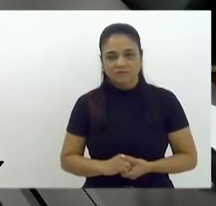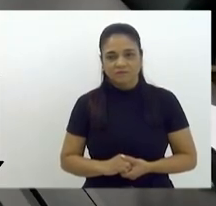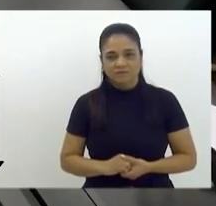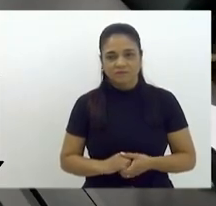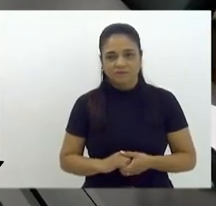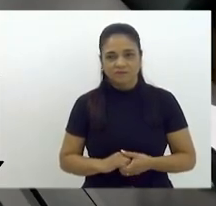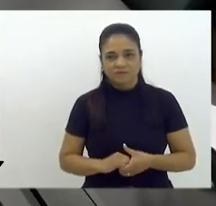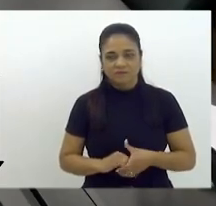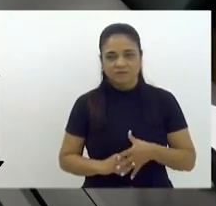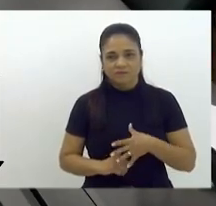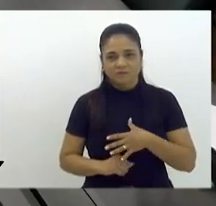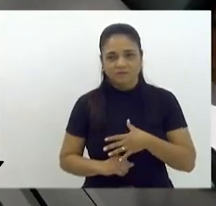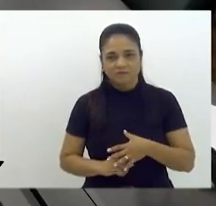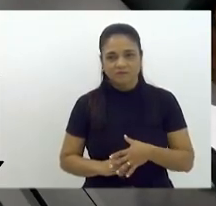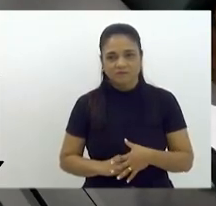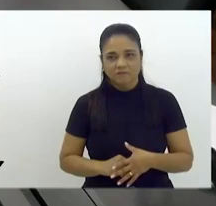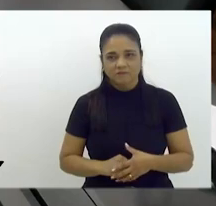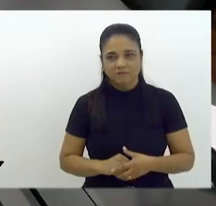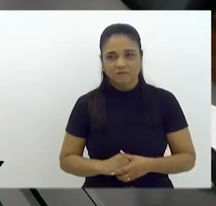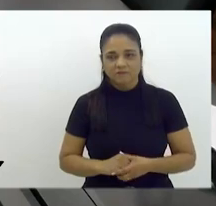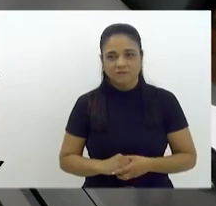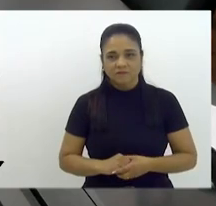não sei